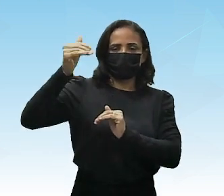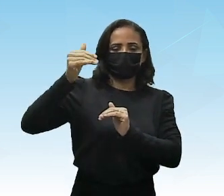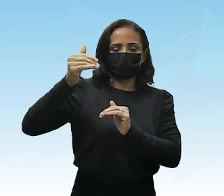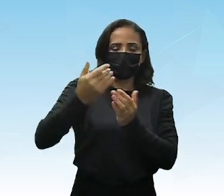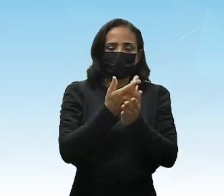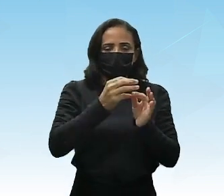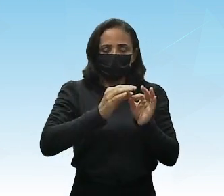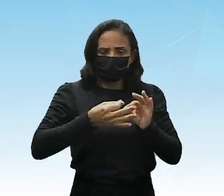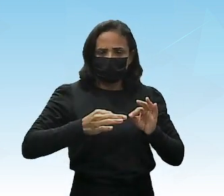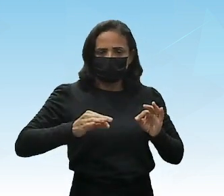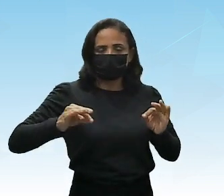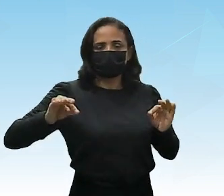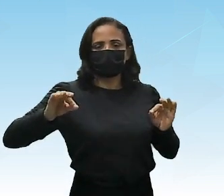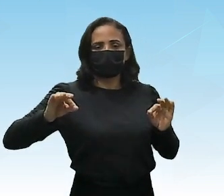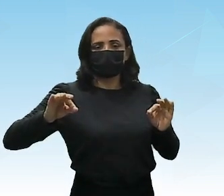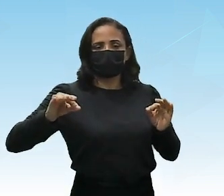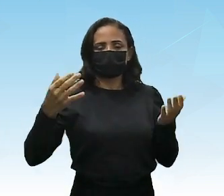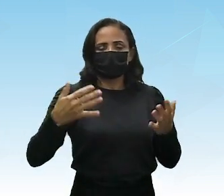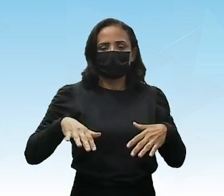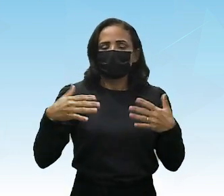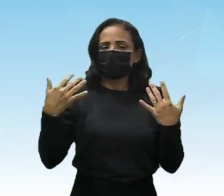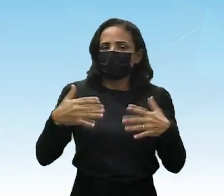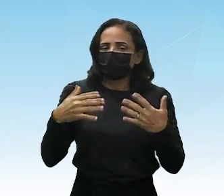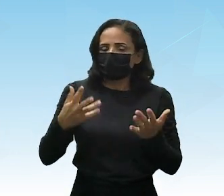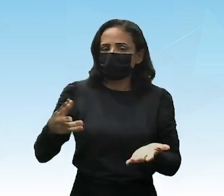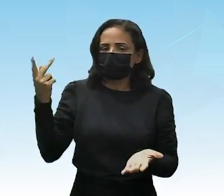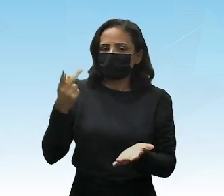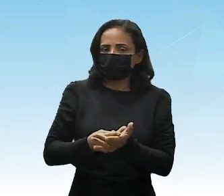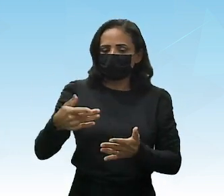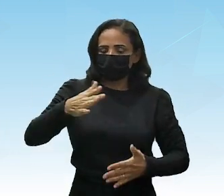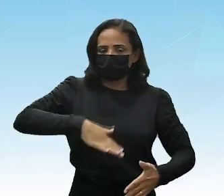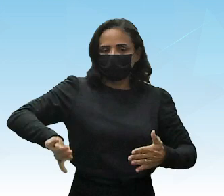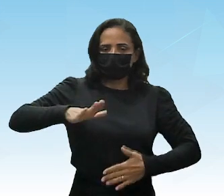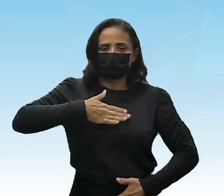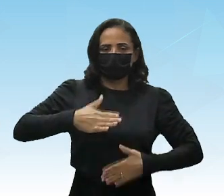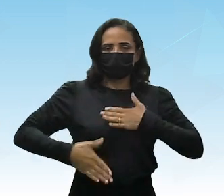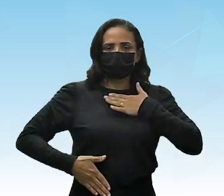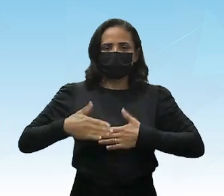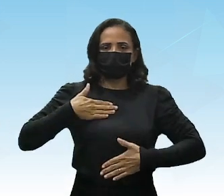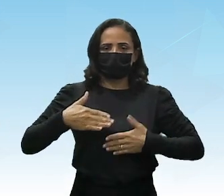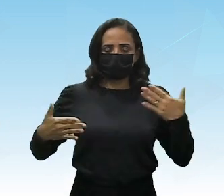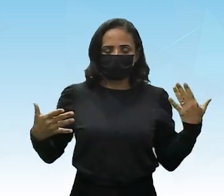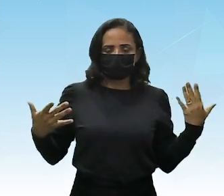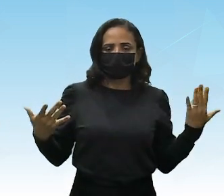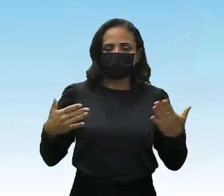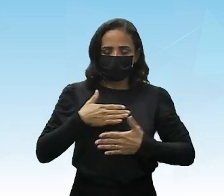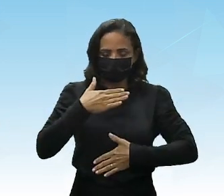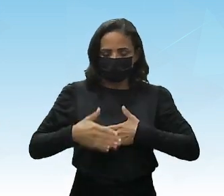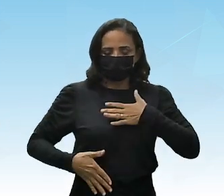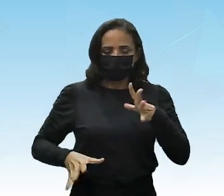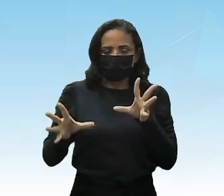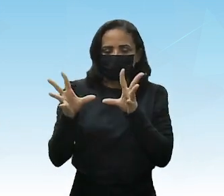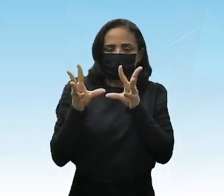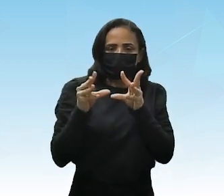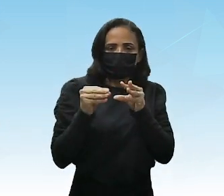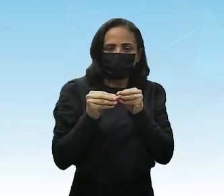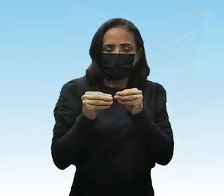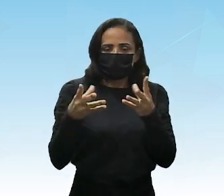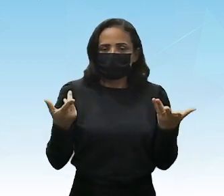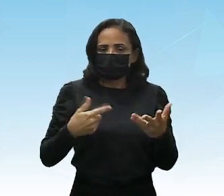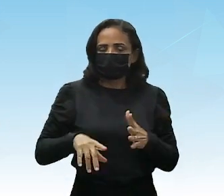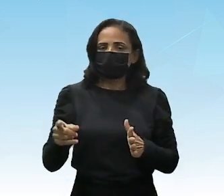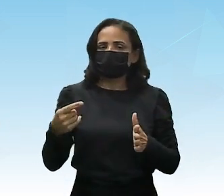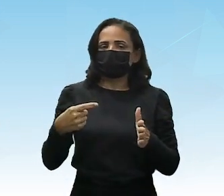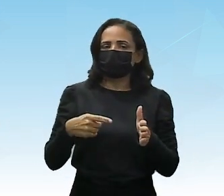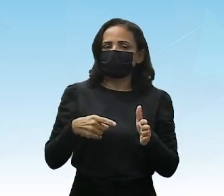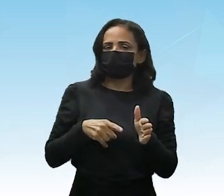do produtor, mais substância tóxica você tem acumulada no seu corpo. Você tem bioacumulada. Então, como a questão está